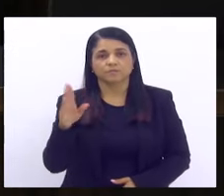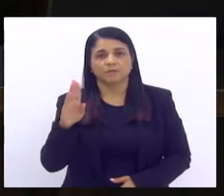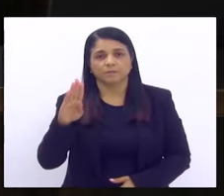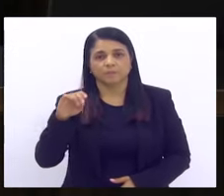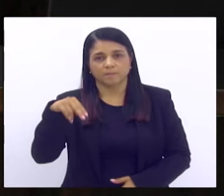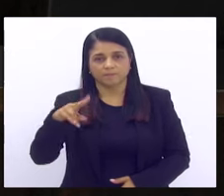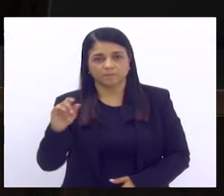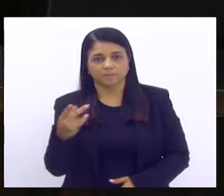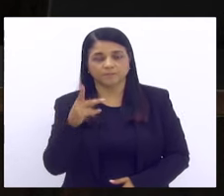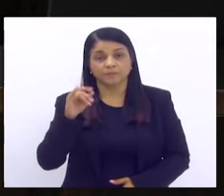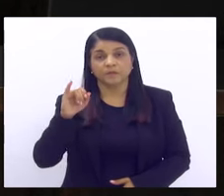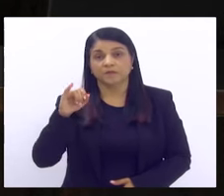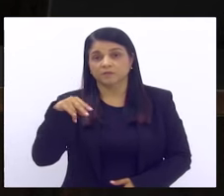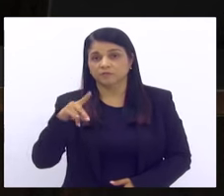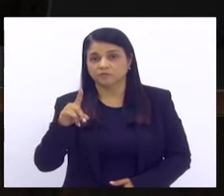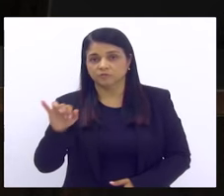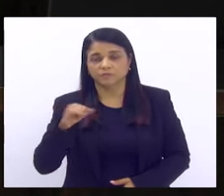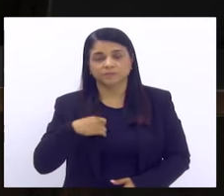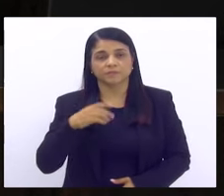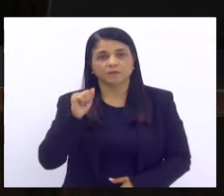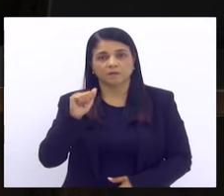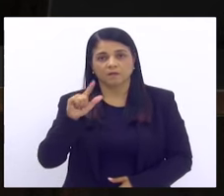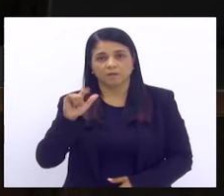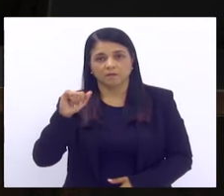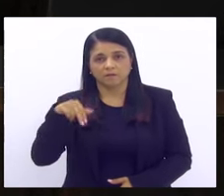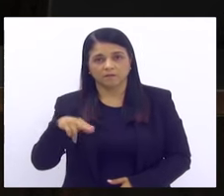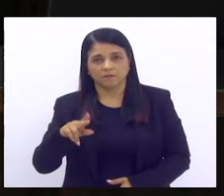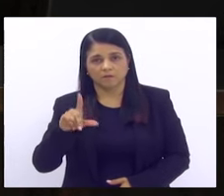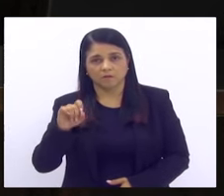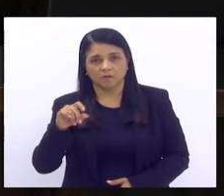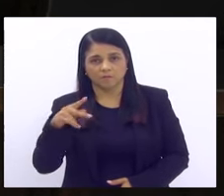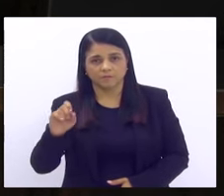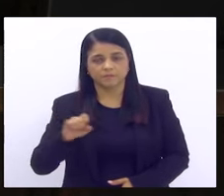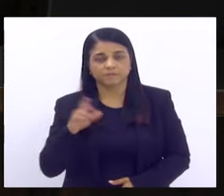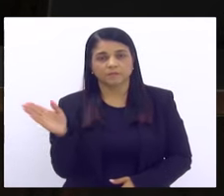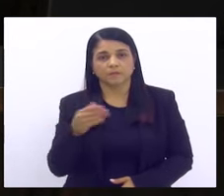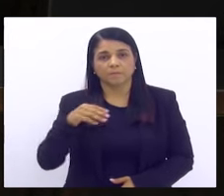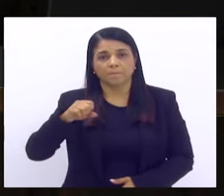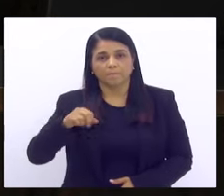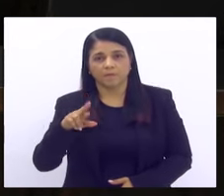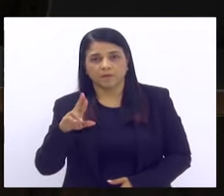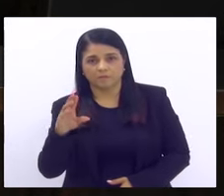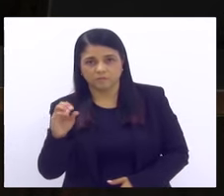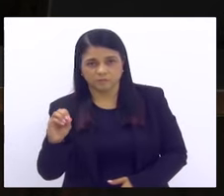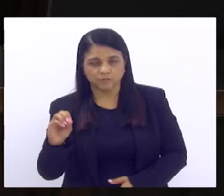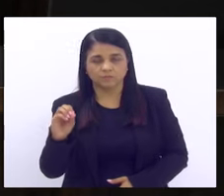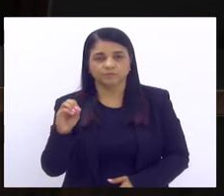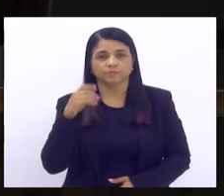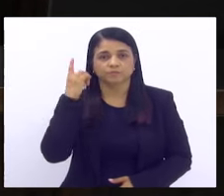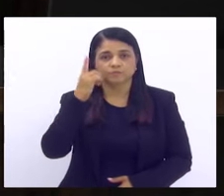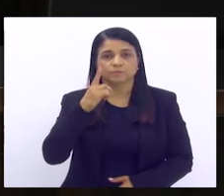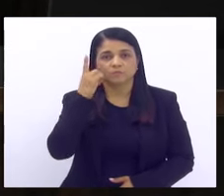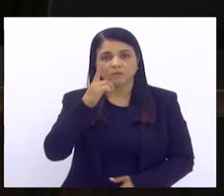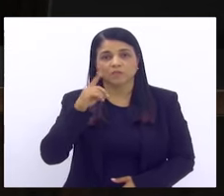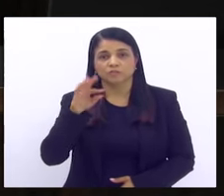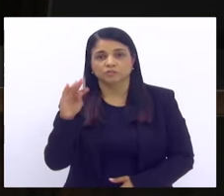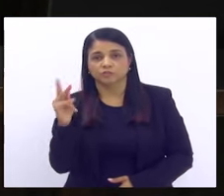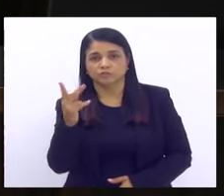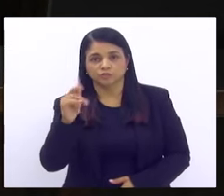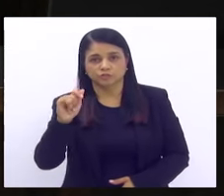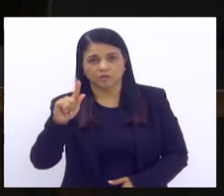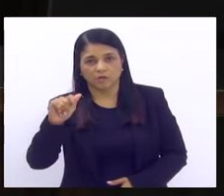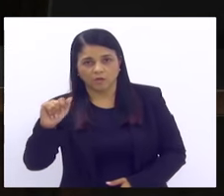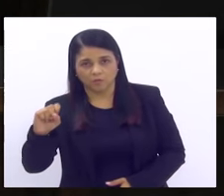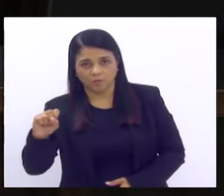Armelau, deputado Alan Lopes, deputado Márcio Gualberto, deputado Tiago